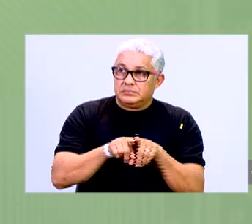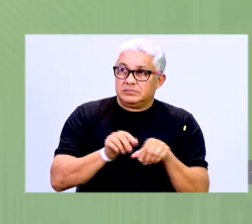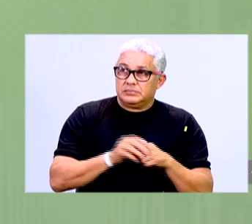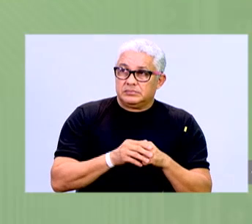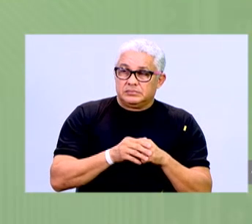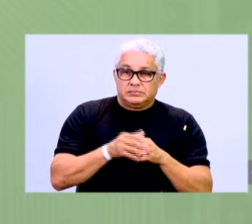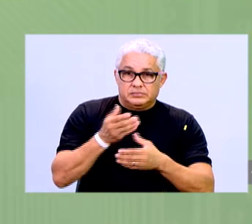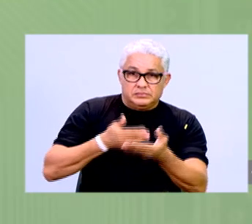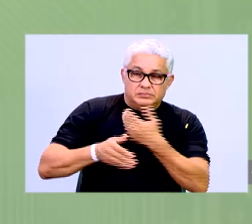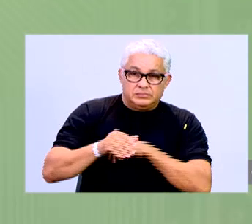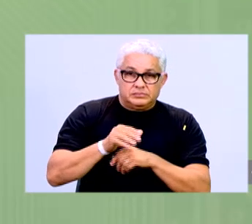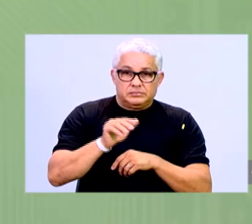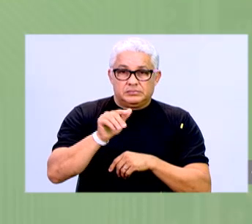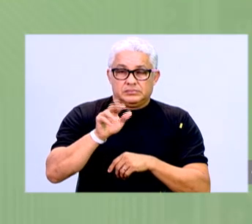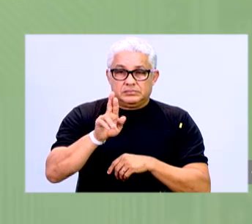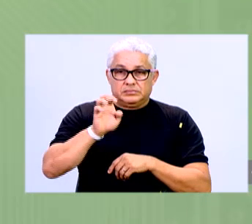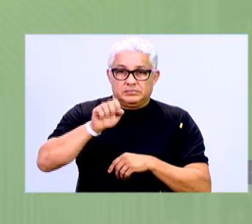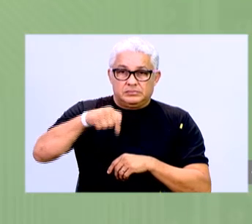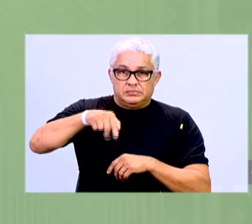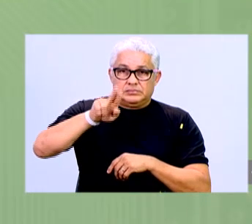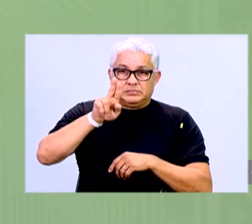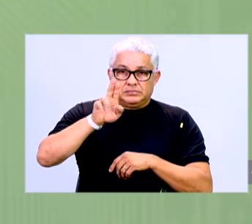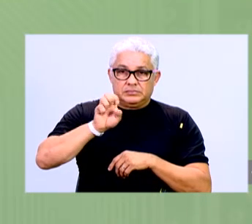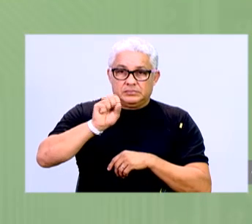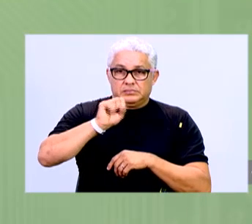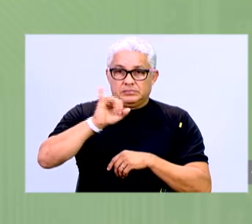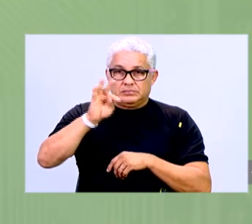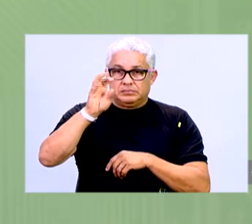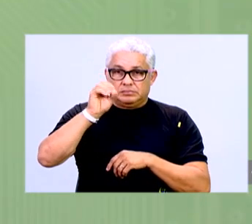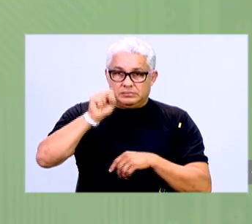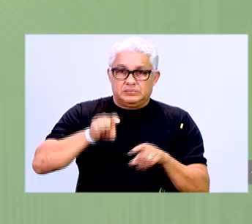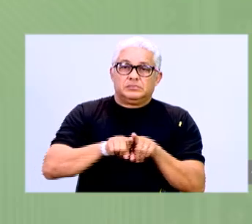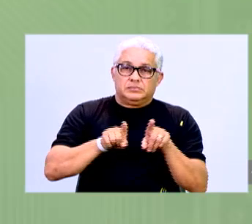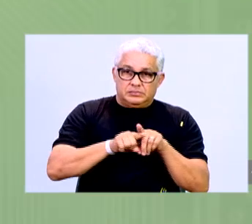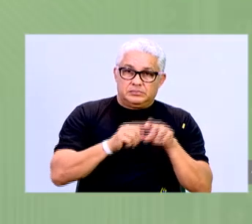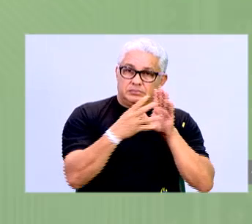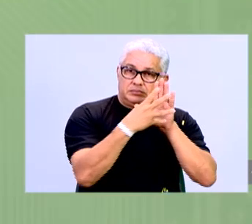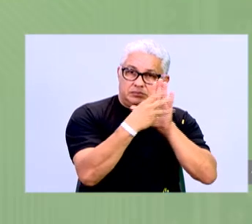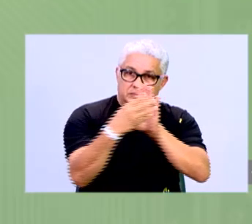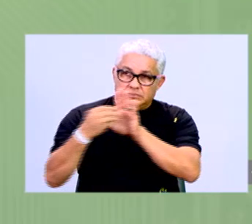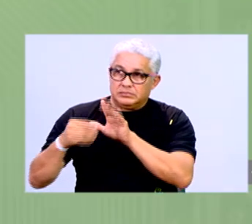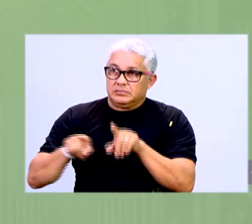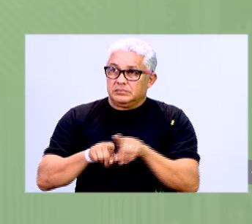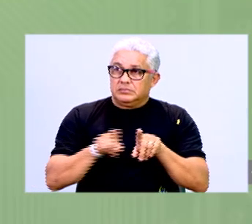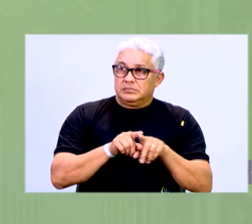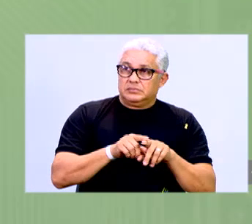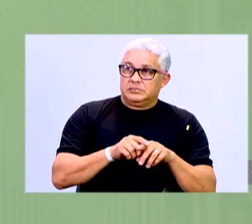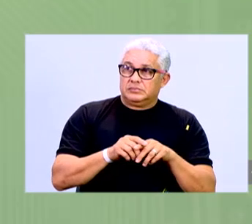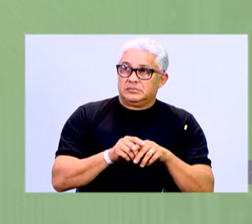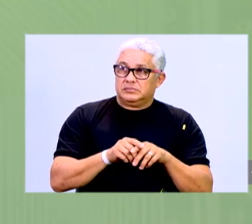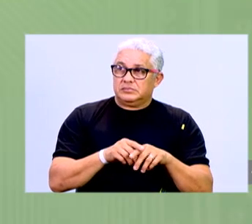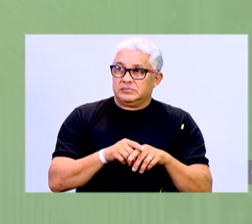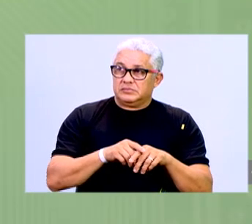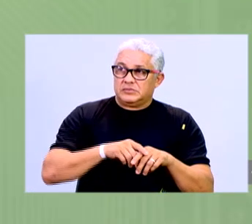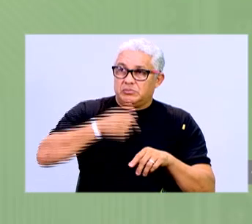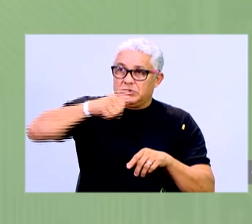requisitos. Logo a seguir, vamos trabalhar com modelagem, especificação, validação e verificação de